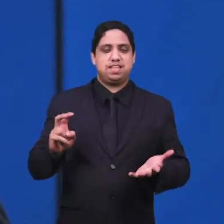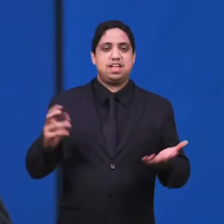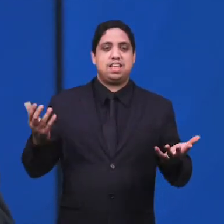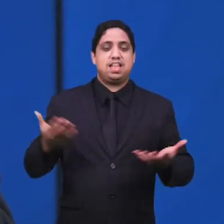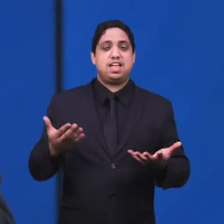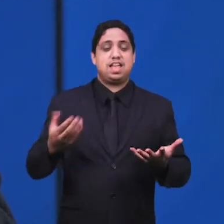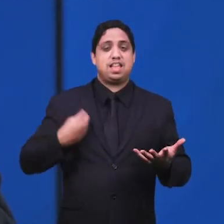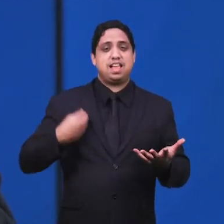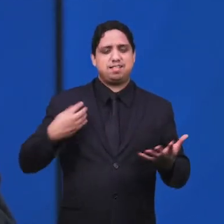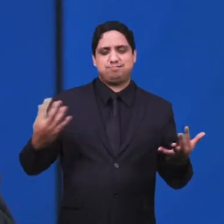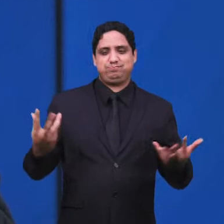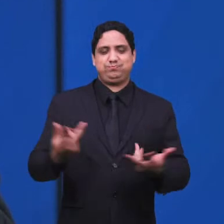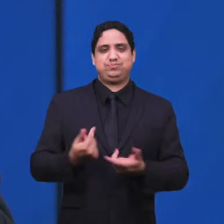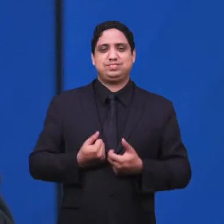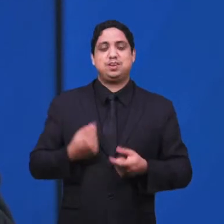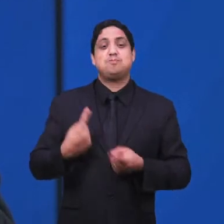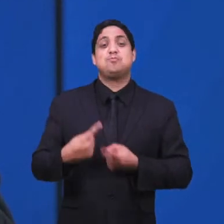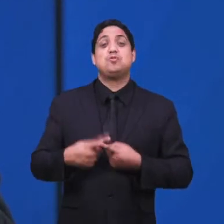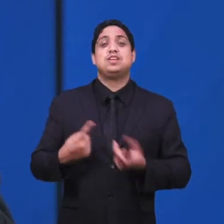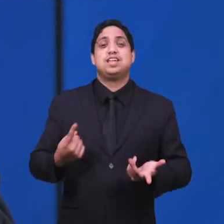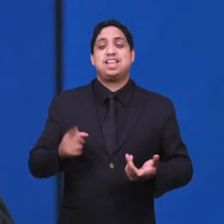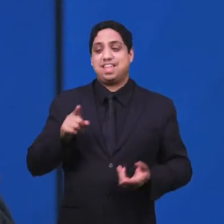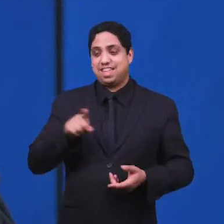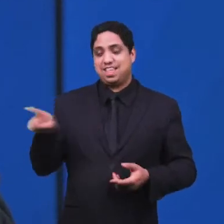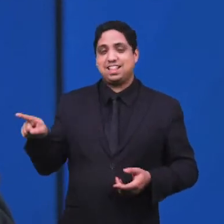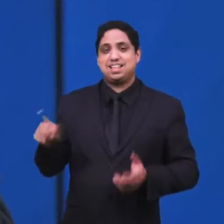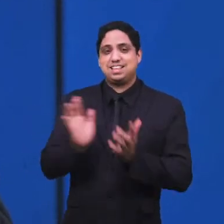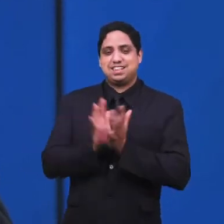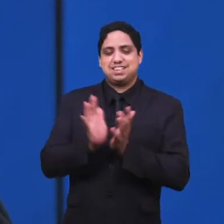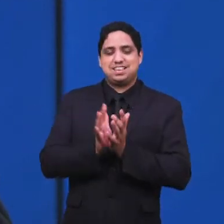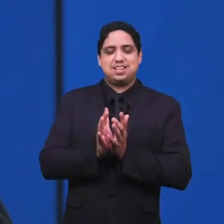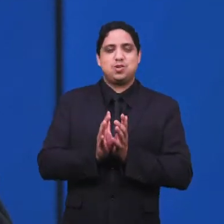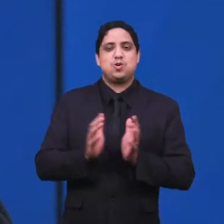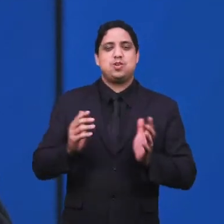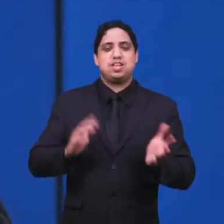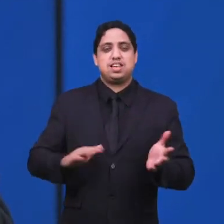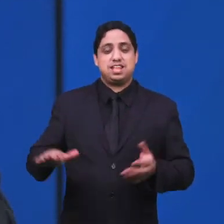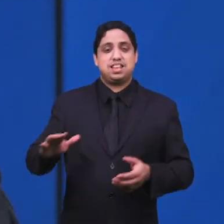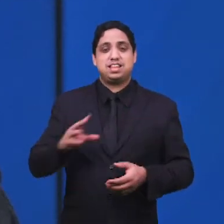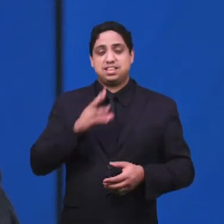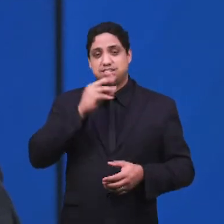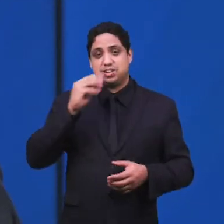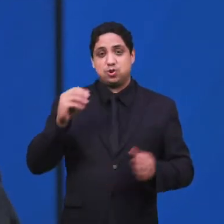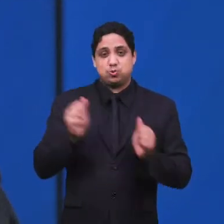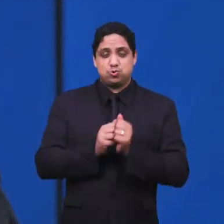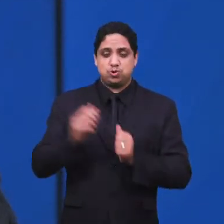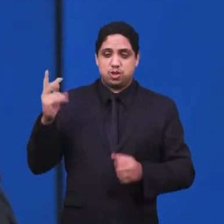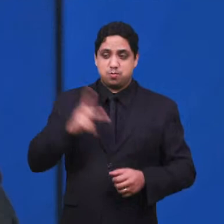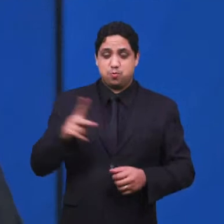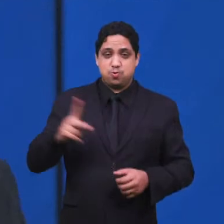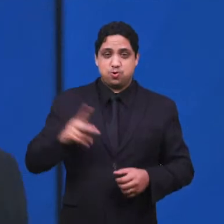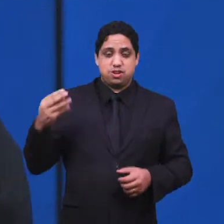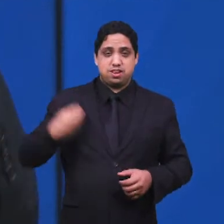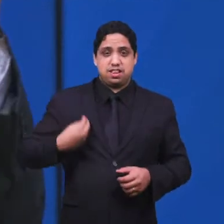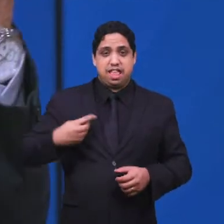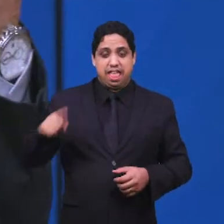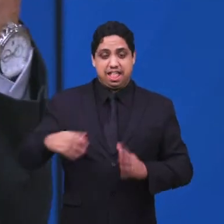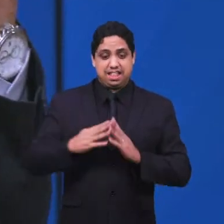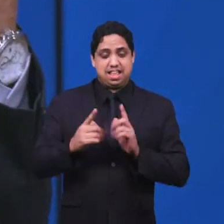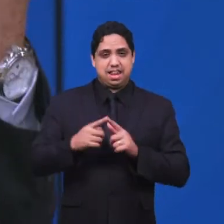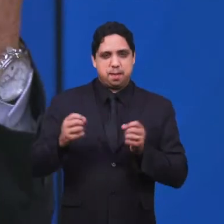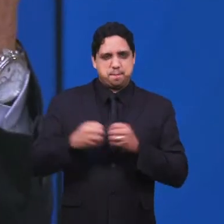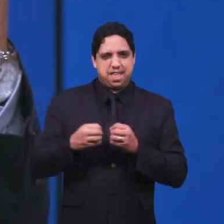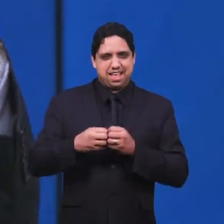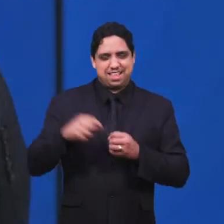essa participação foi maravilhosa, porque eles são nossas crianças intermediárias e adolescentes que vieram aqui com as professoras, e eles são da igreja